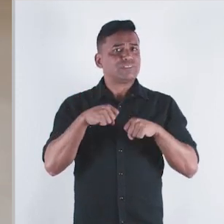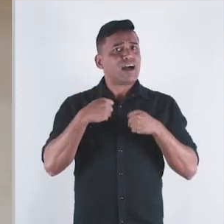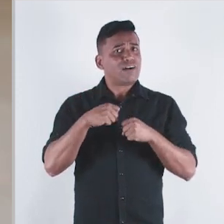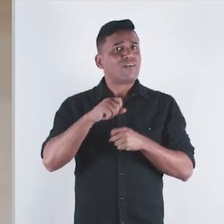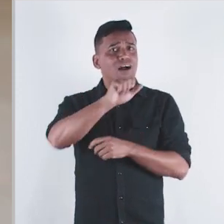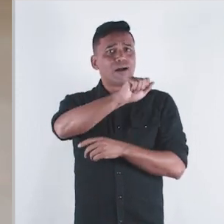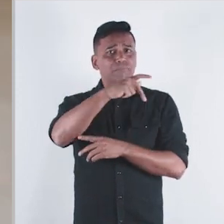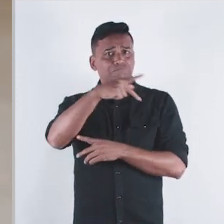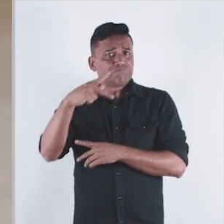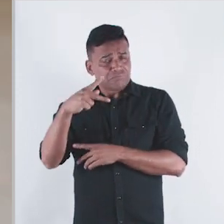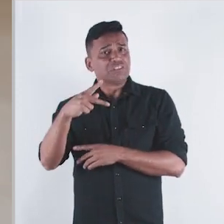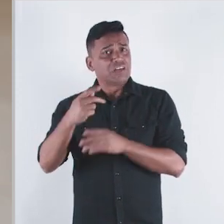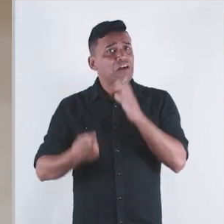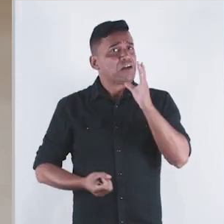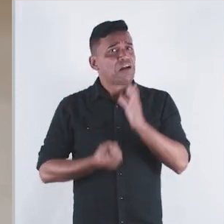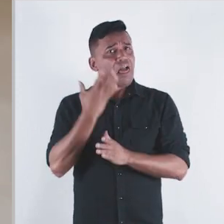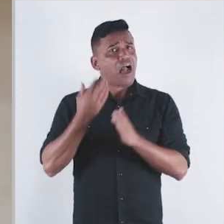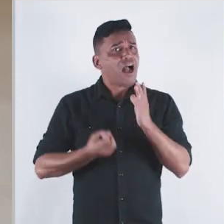que fosse